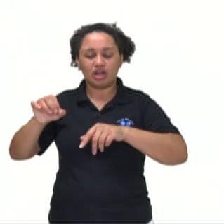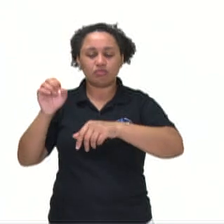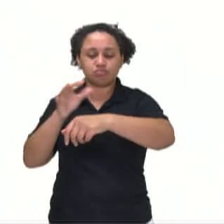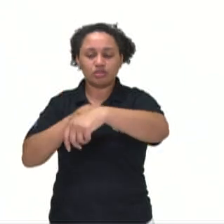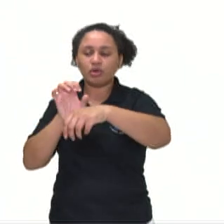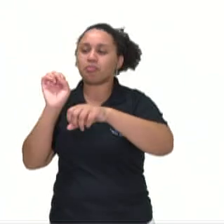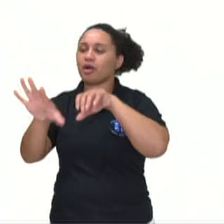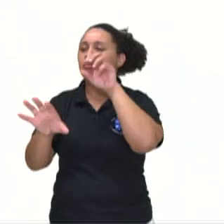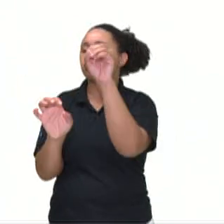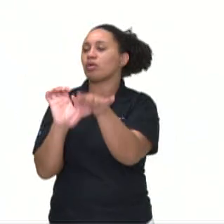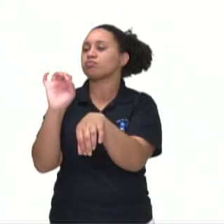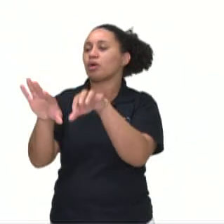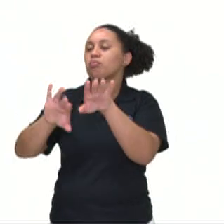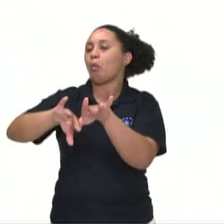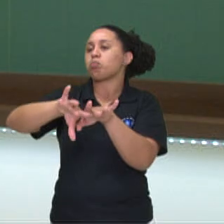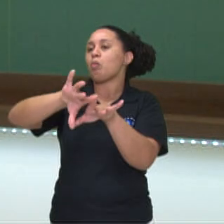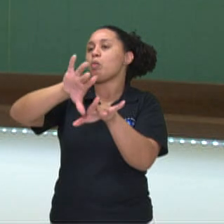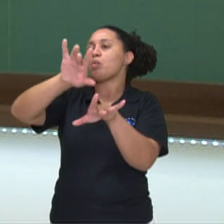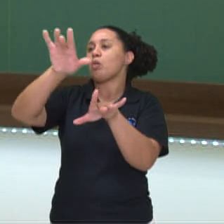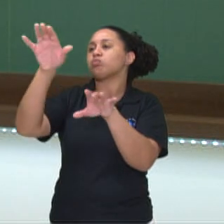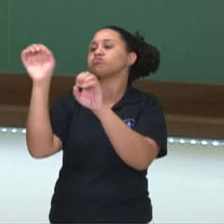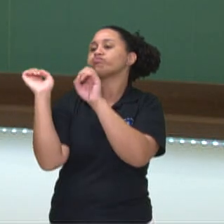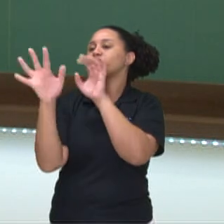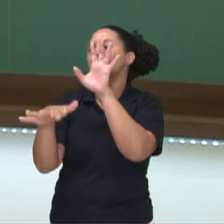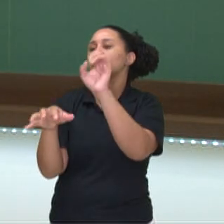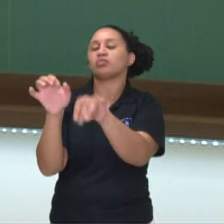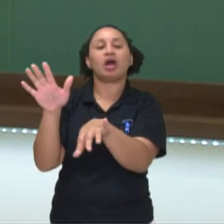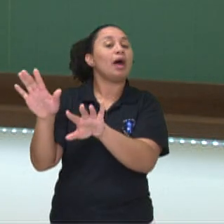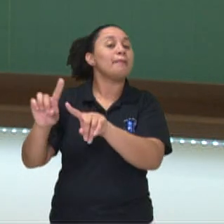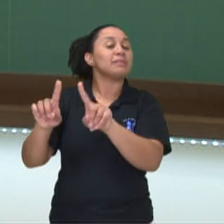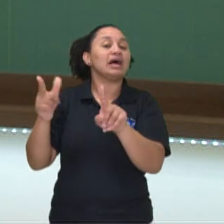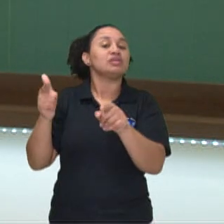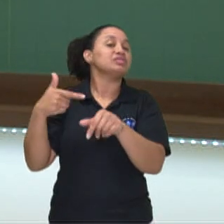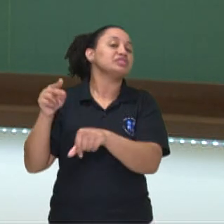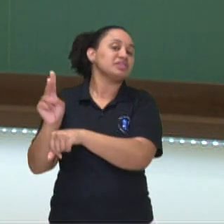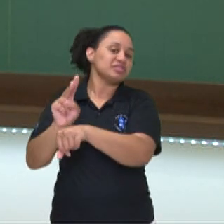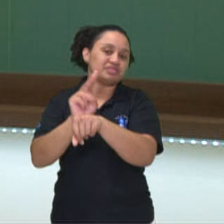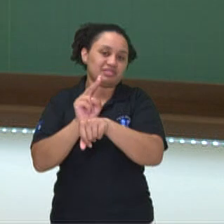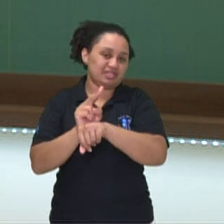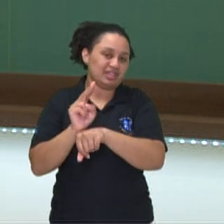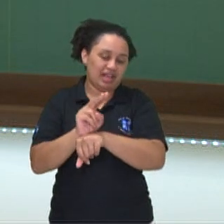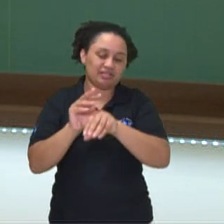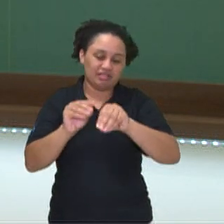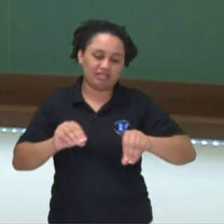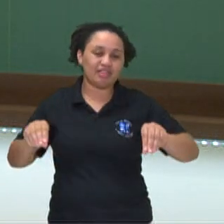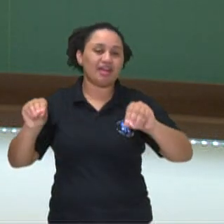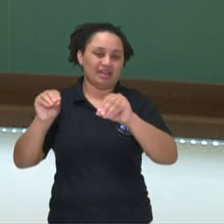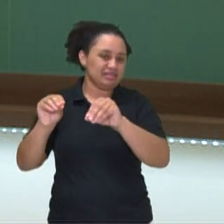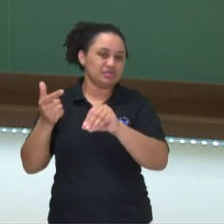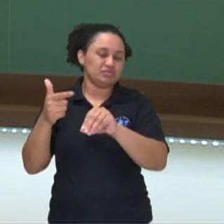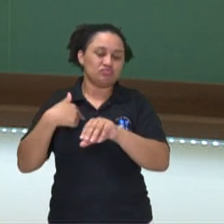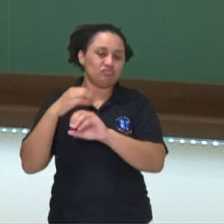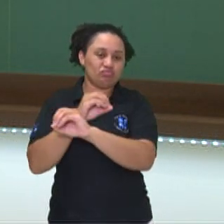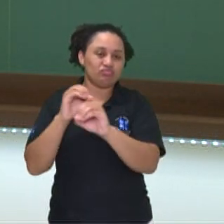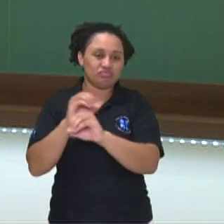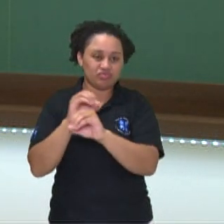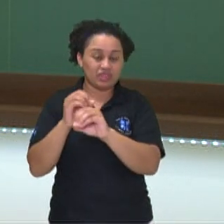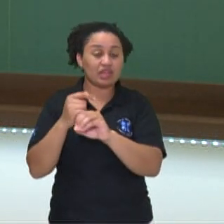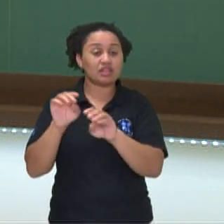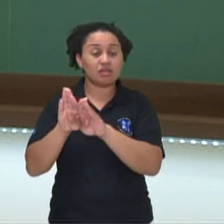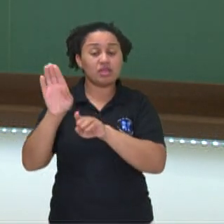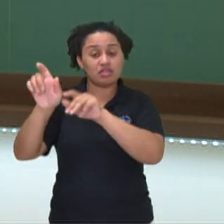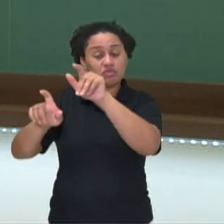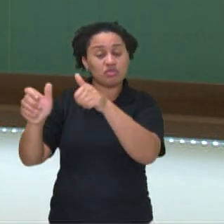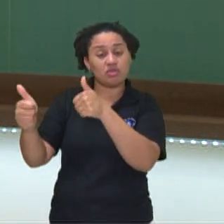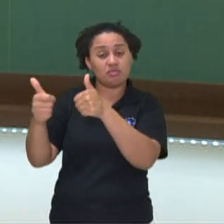é descartado, ele é descarregado nessas áreas sem nenhum tipo de cuidado com o solo e com os resíduos e com as pessoas